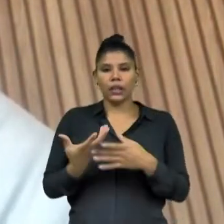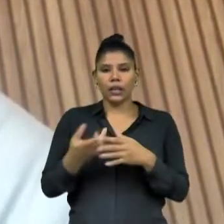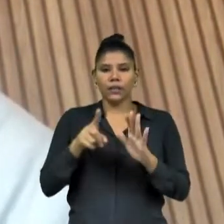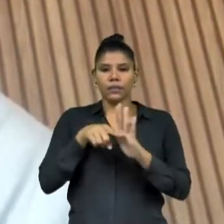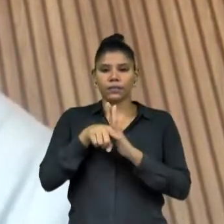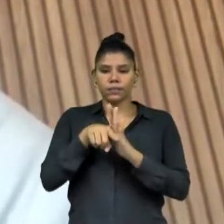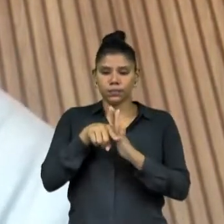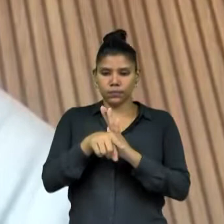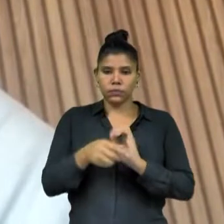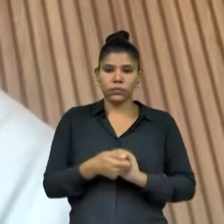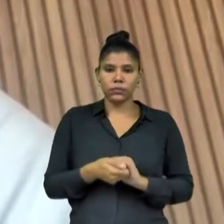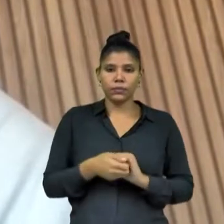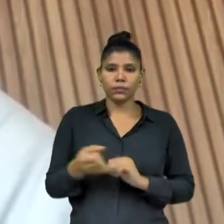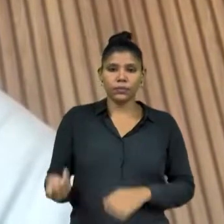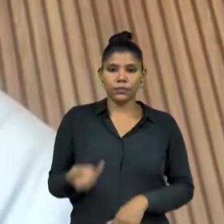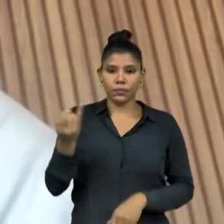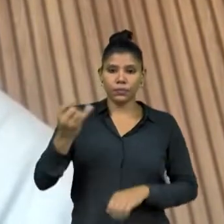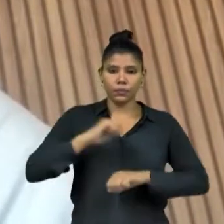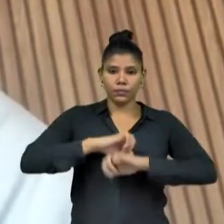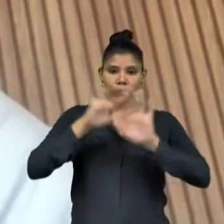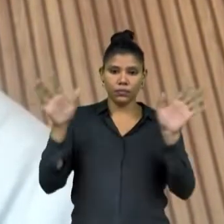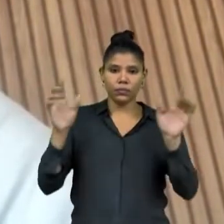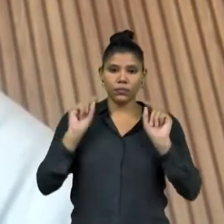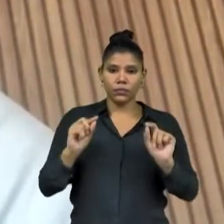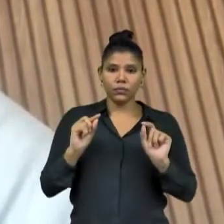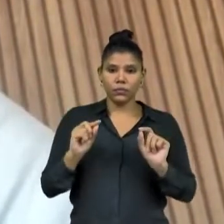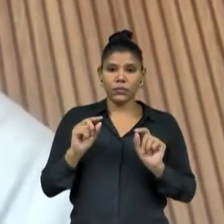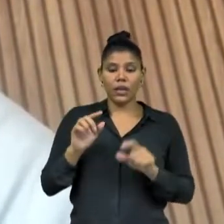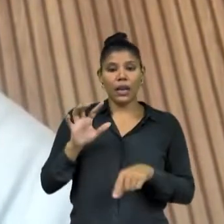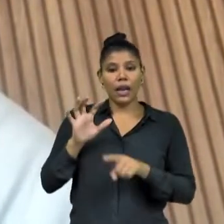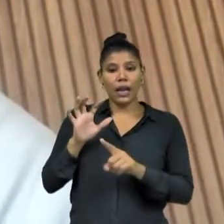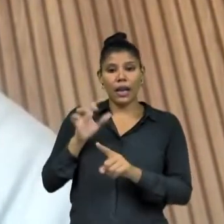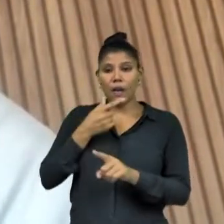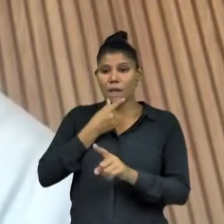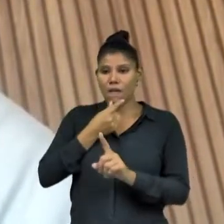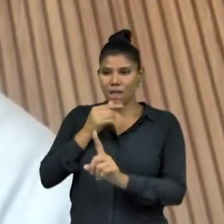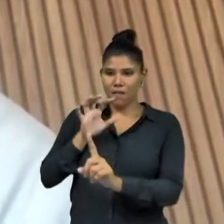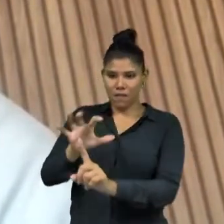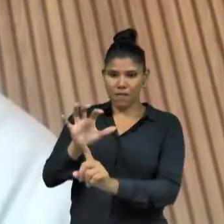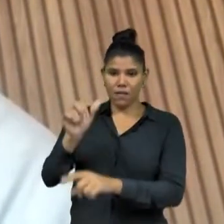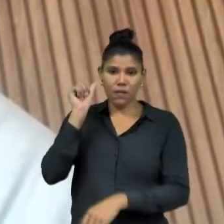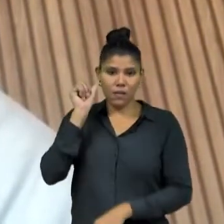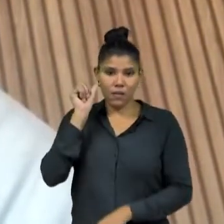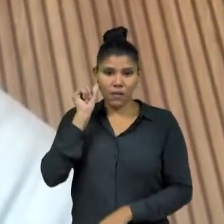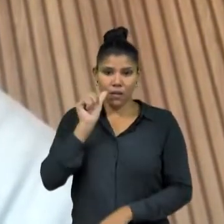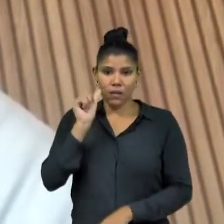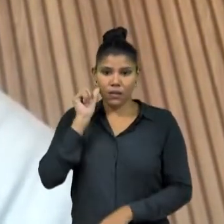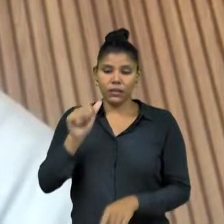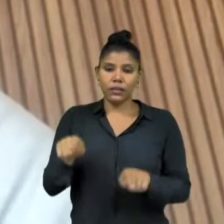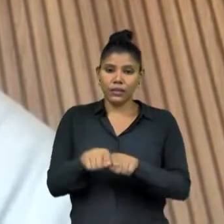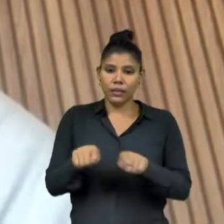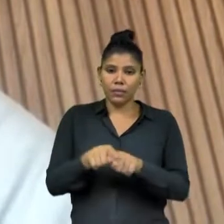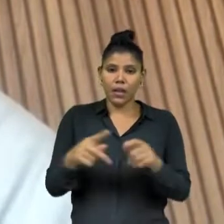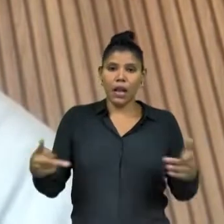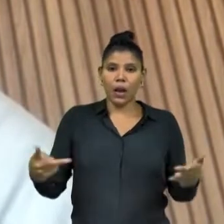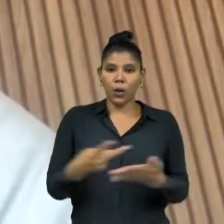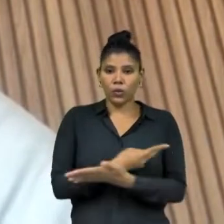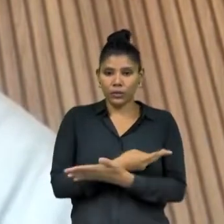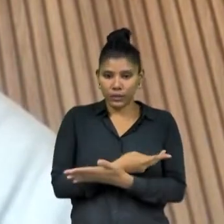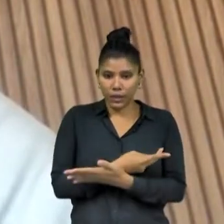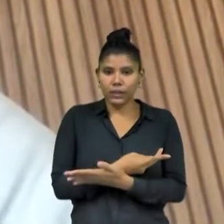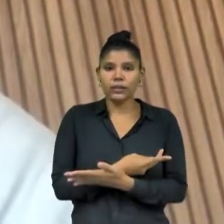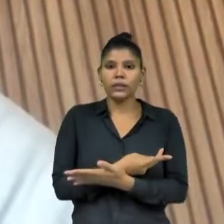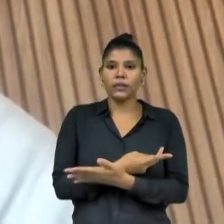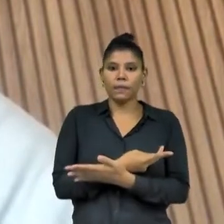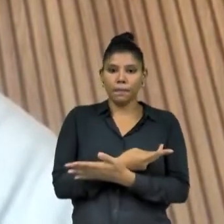Importante esclarecer que o assédio sexual ocorre também de maneira horizontal, e não somente do superior